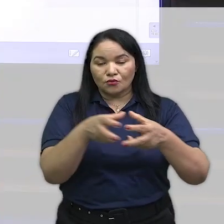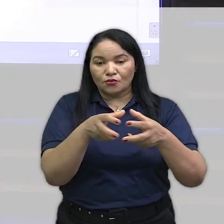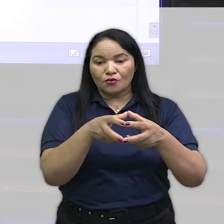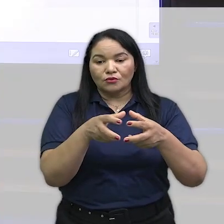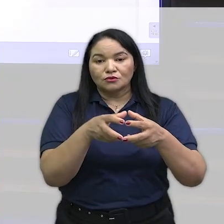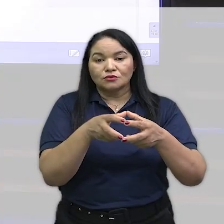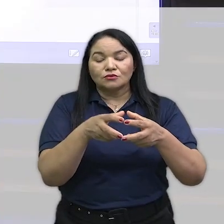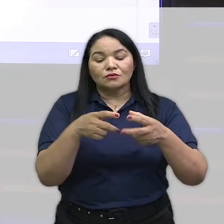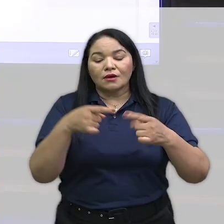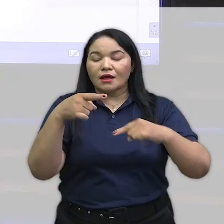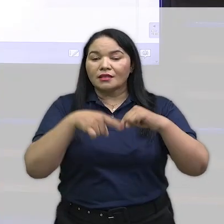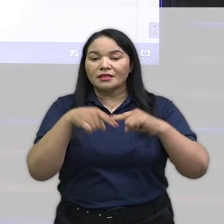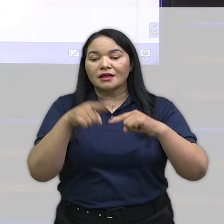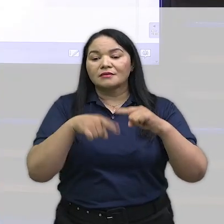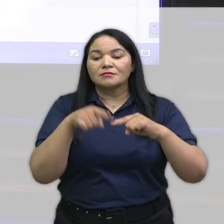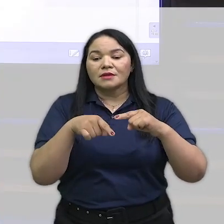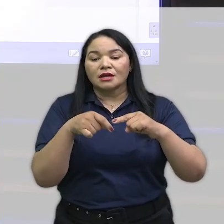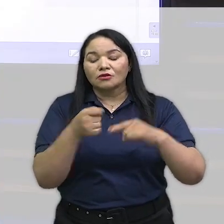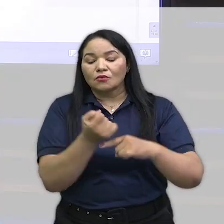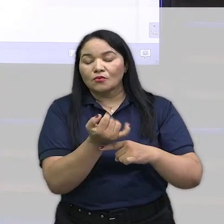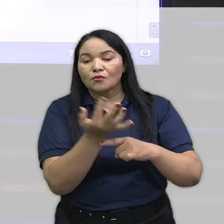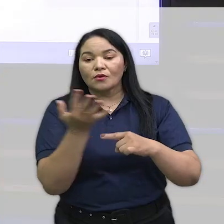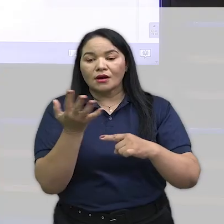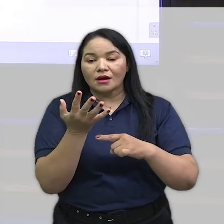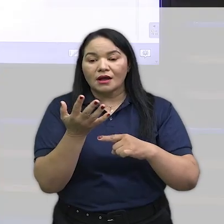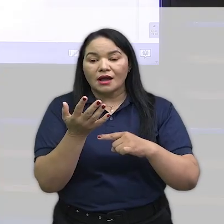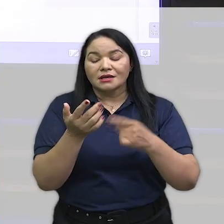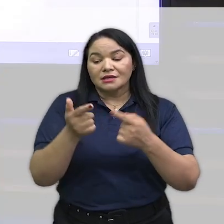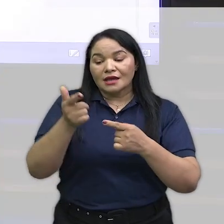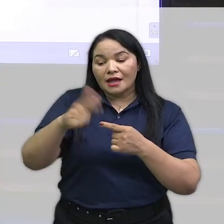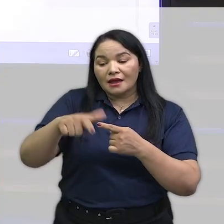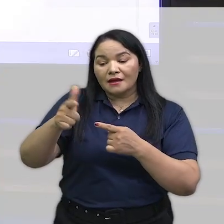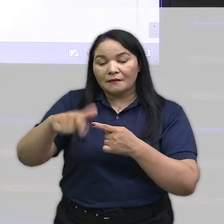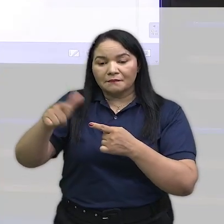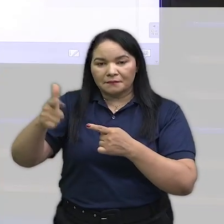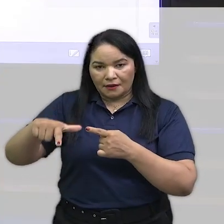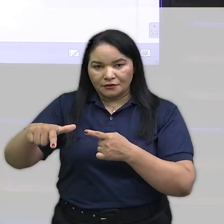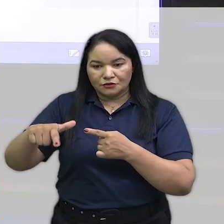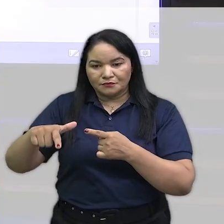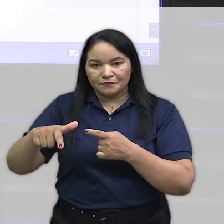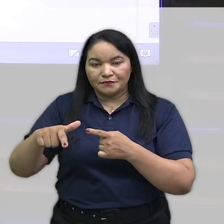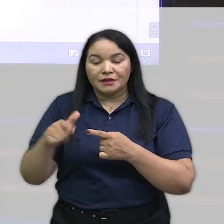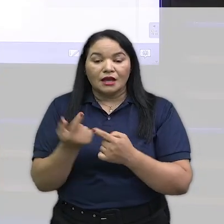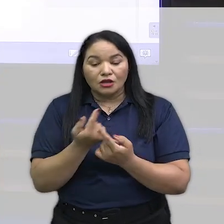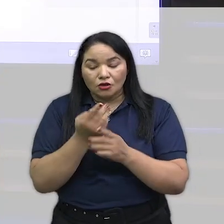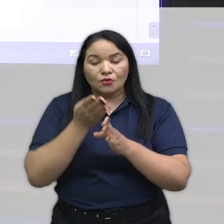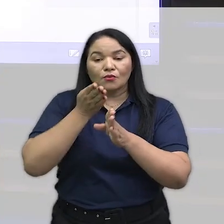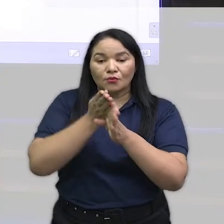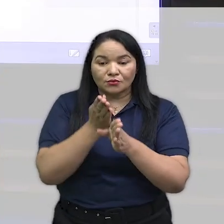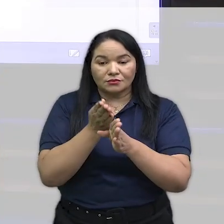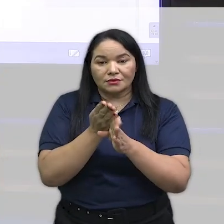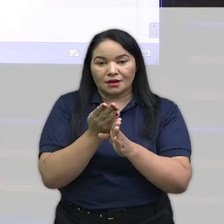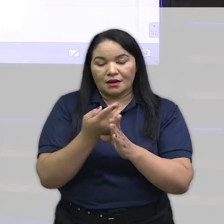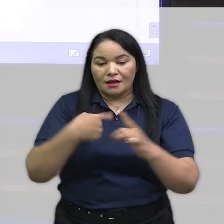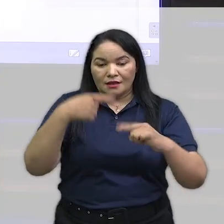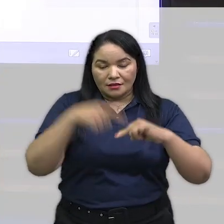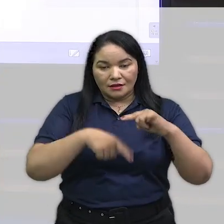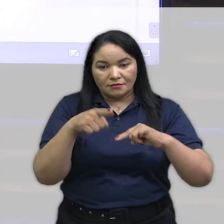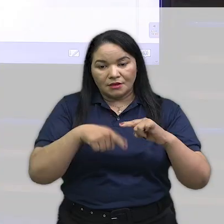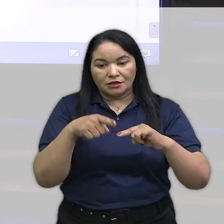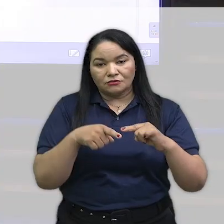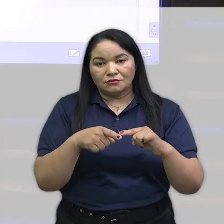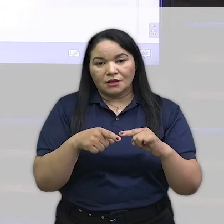conjunto qual deles é o que mais se repete. Quando você identificar esse elemento,